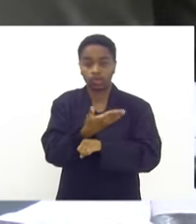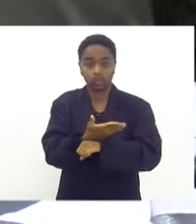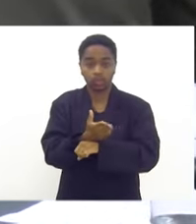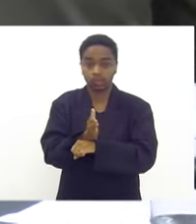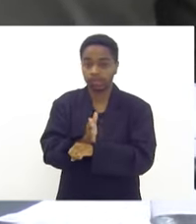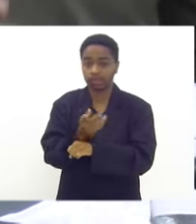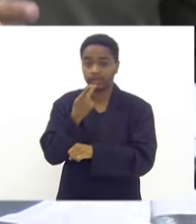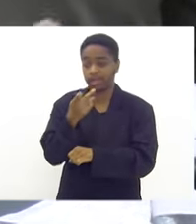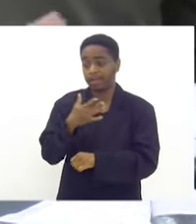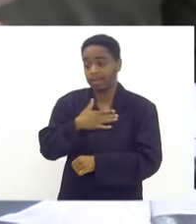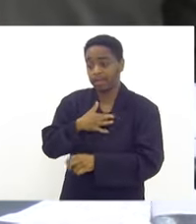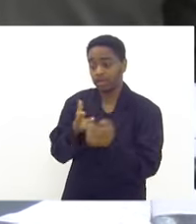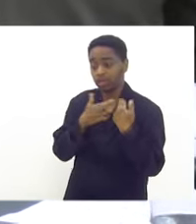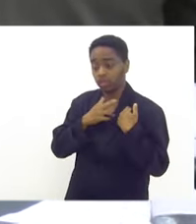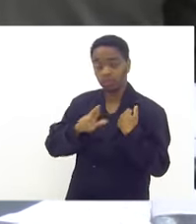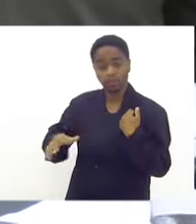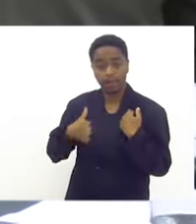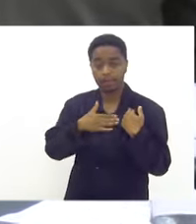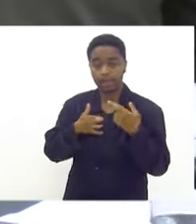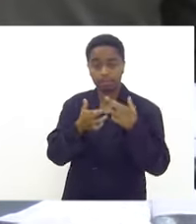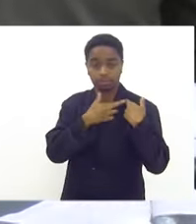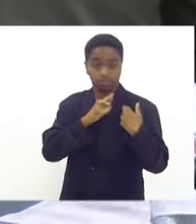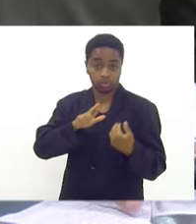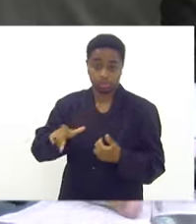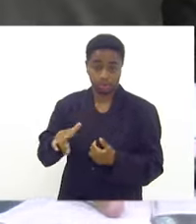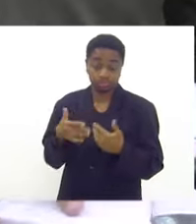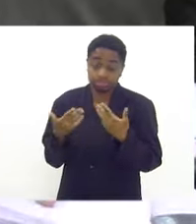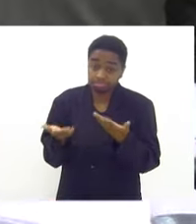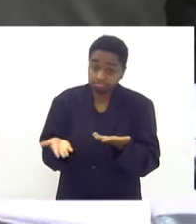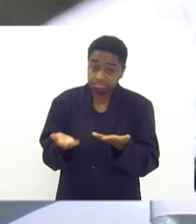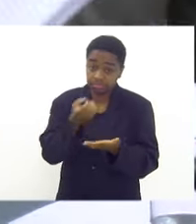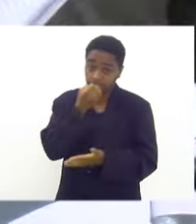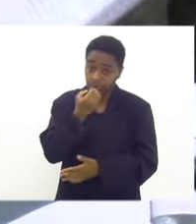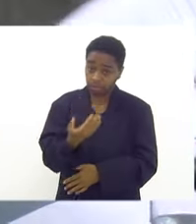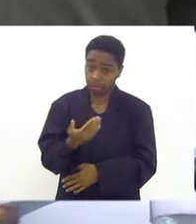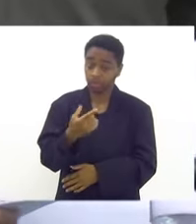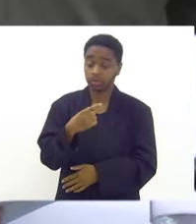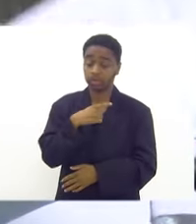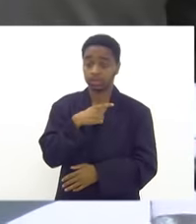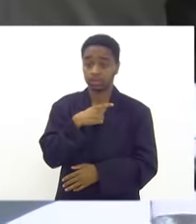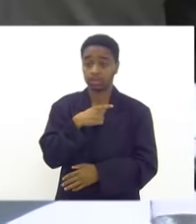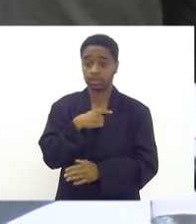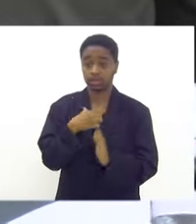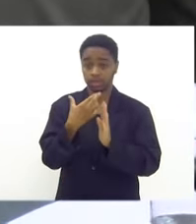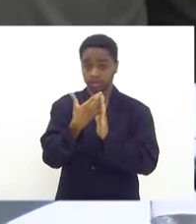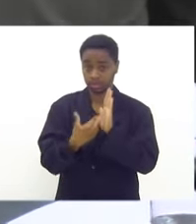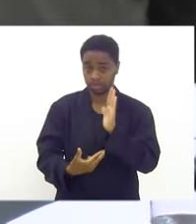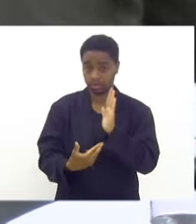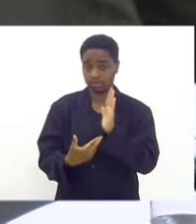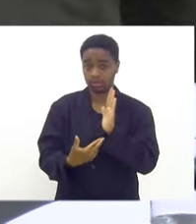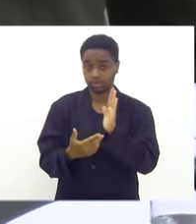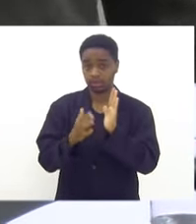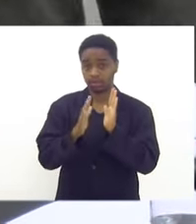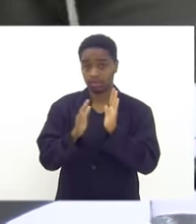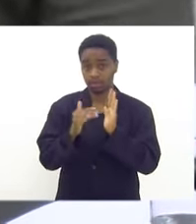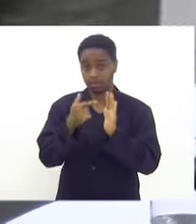é de minha competência não é minha competência Ainda bem que eu peguei né o relato da da ministra o voto da Ministra Rosa Weber que diz que é de